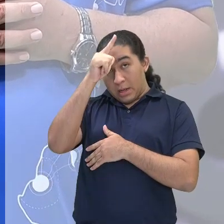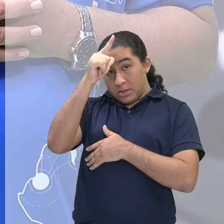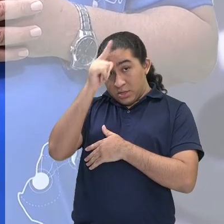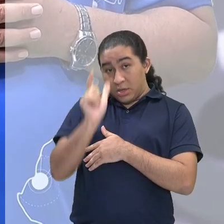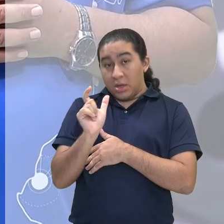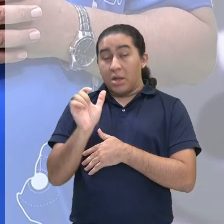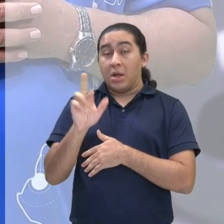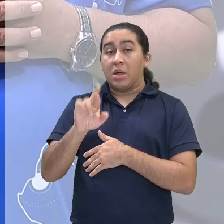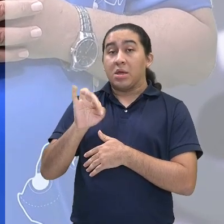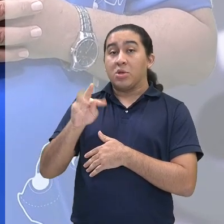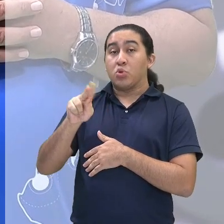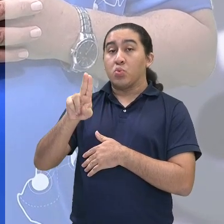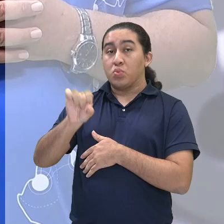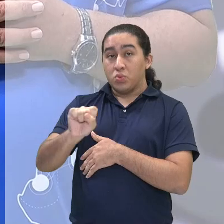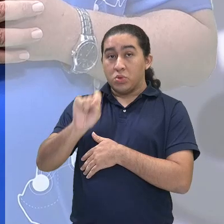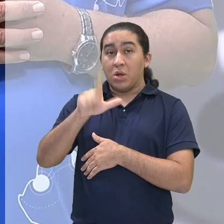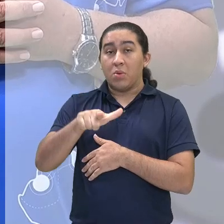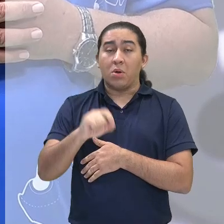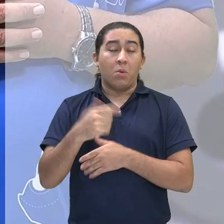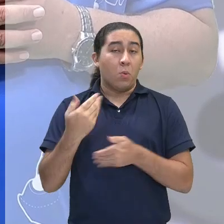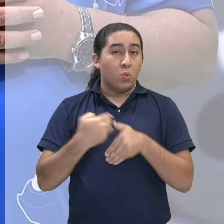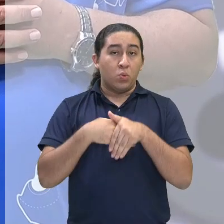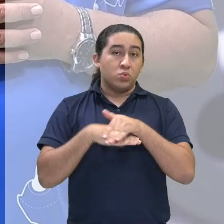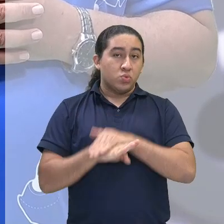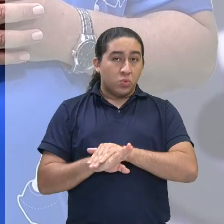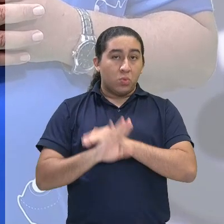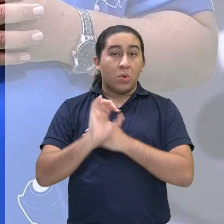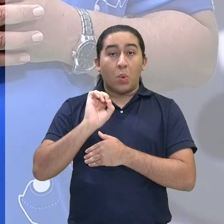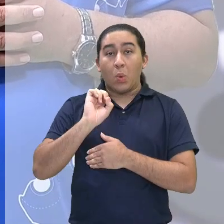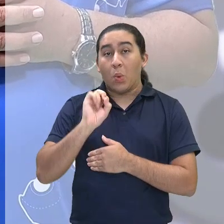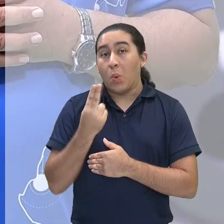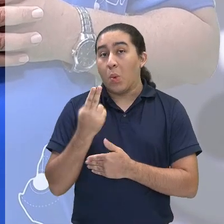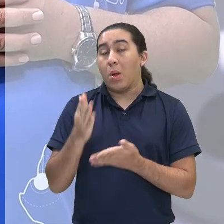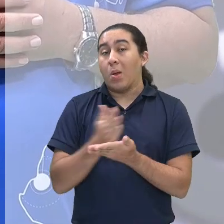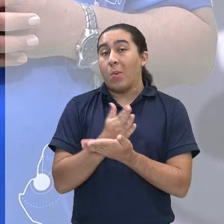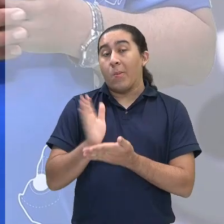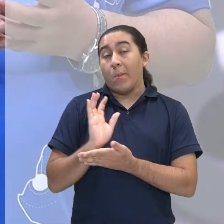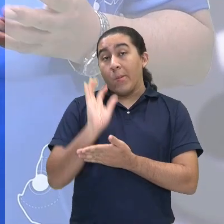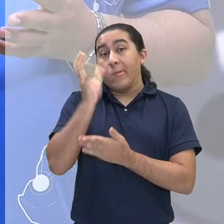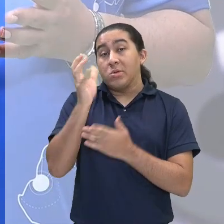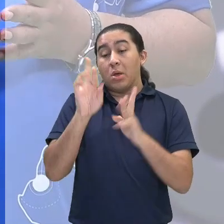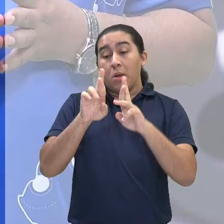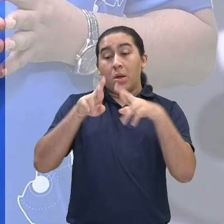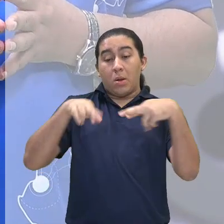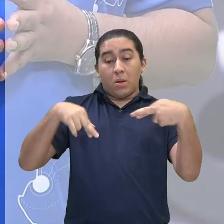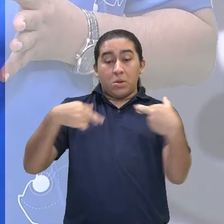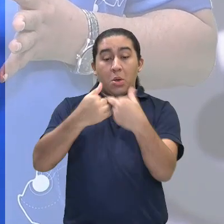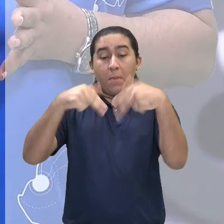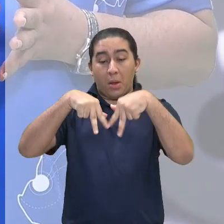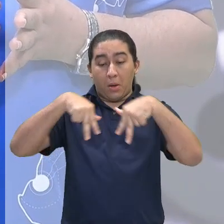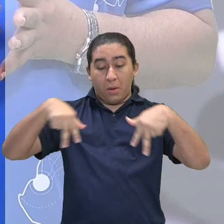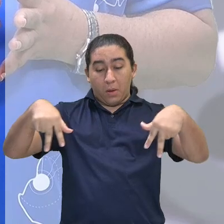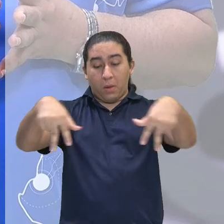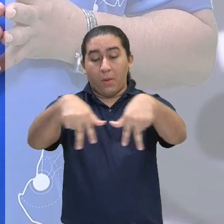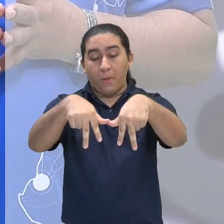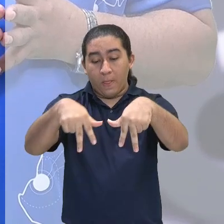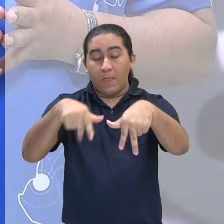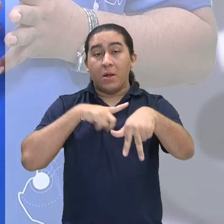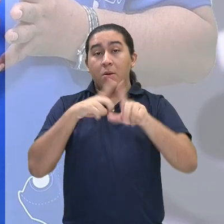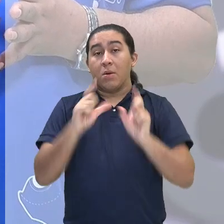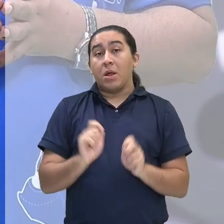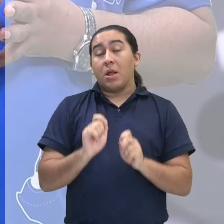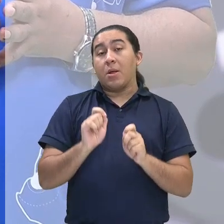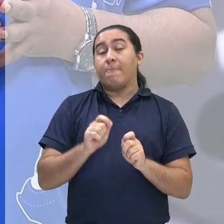ritus. Trata-se de um costume ou de uma cerimônia que se repete de forma